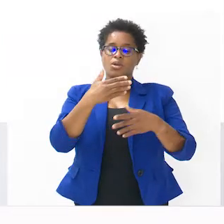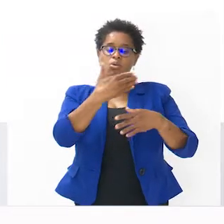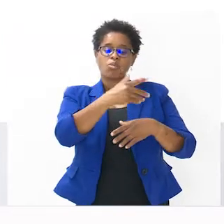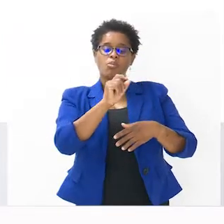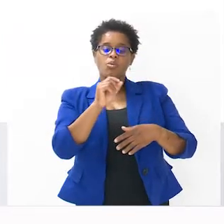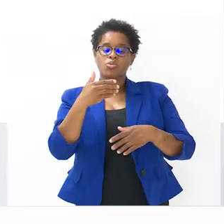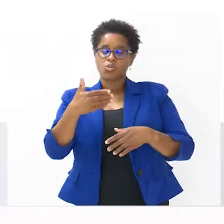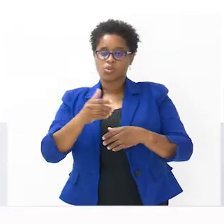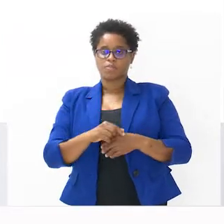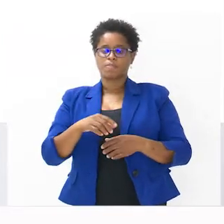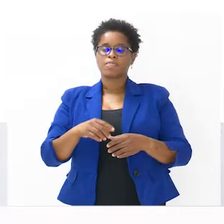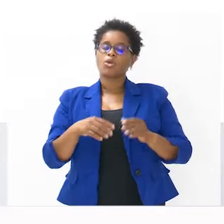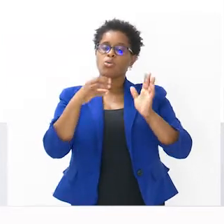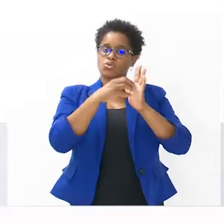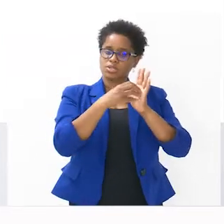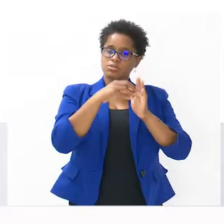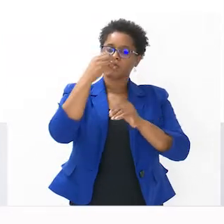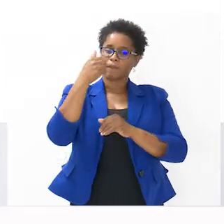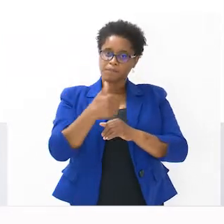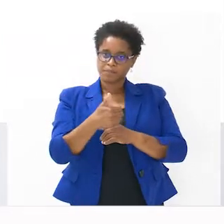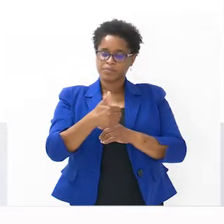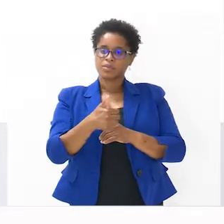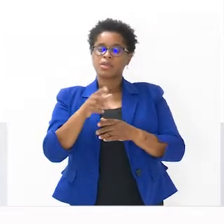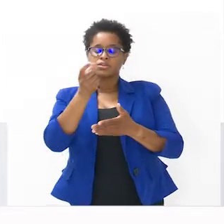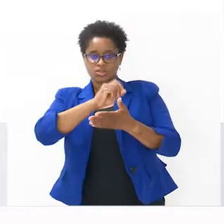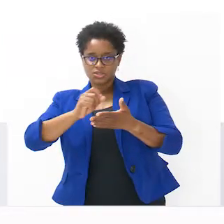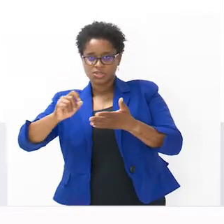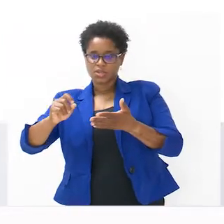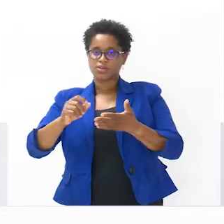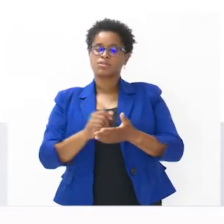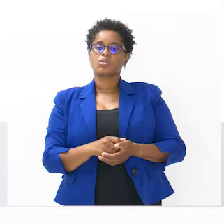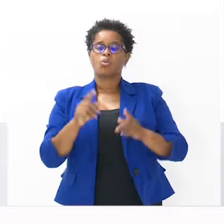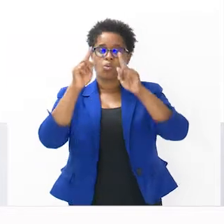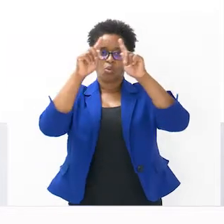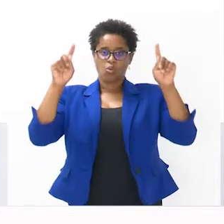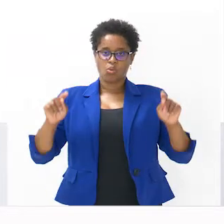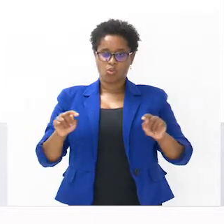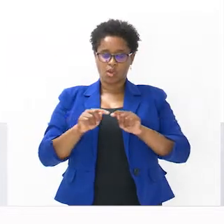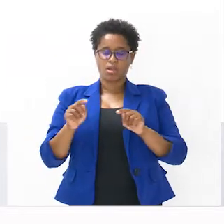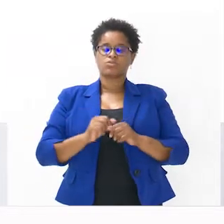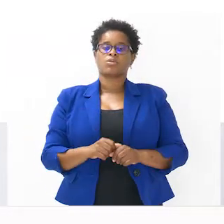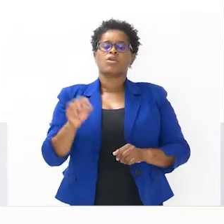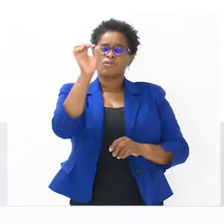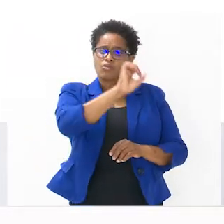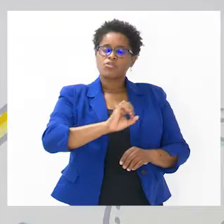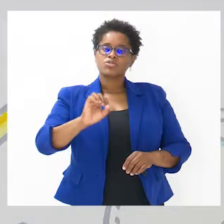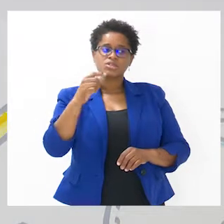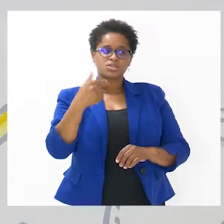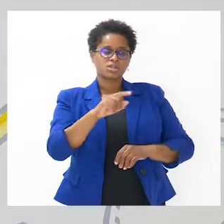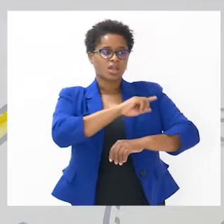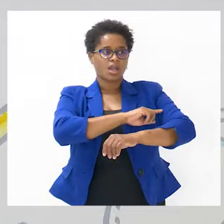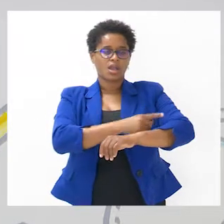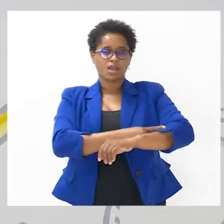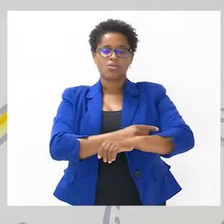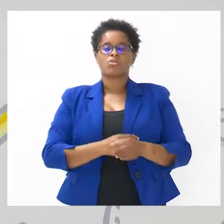1.1. Com os símbolos adequados, completa o quadro. Vocês têm um ângulo aqui,